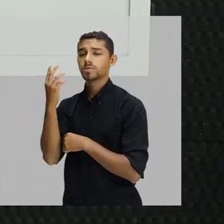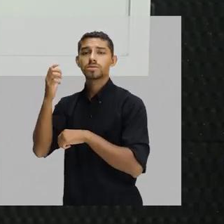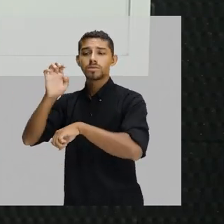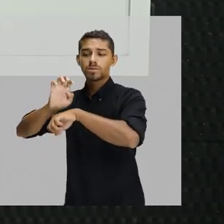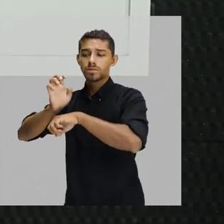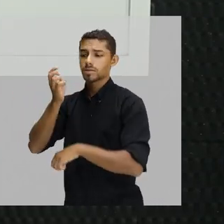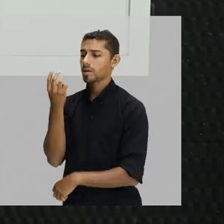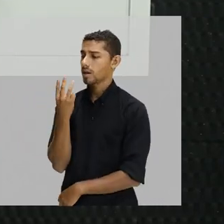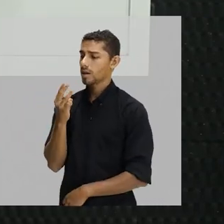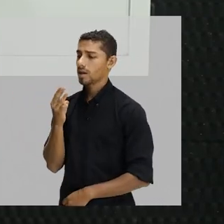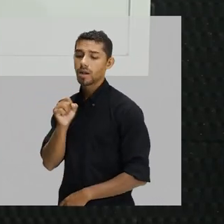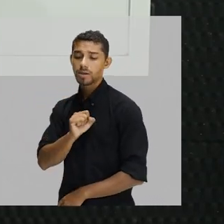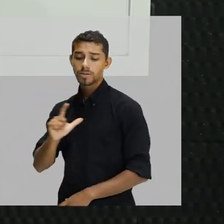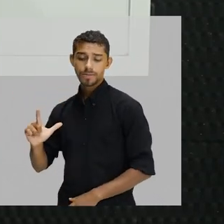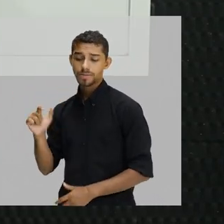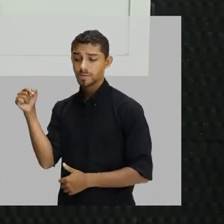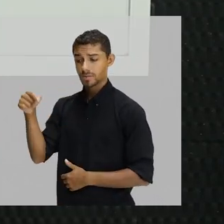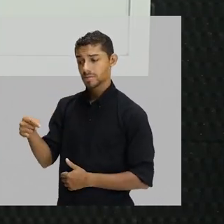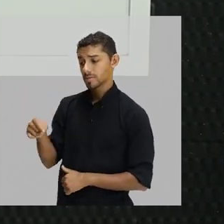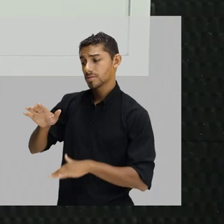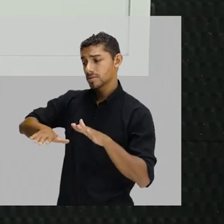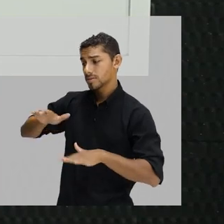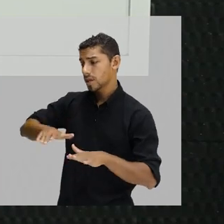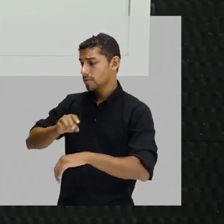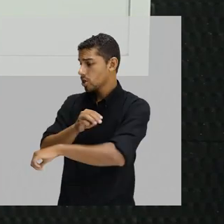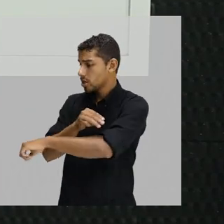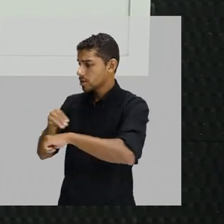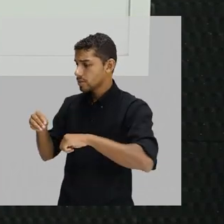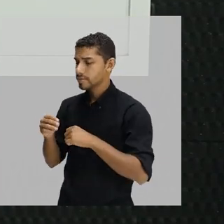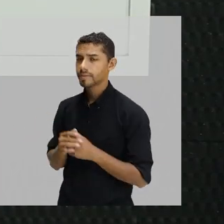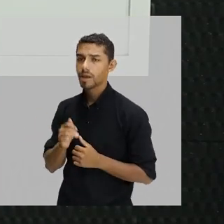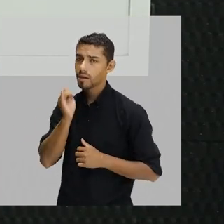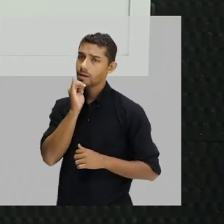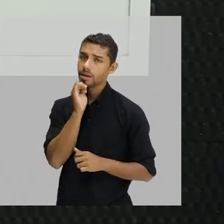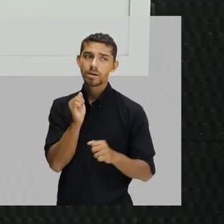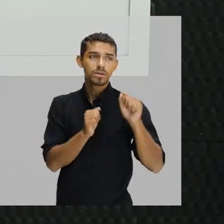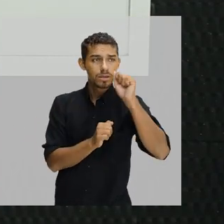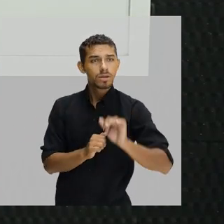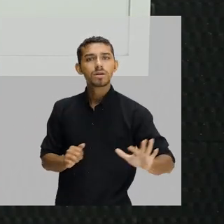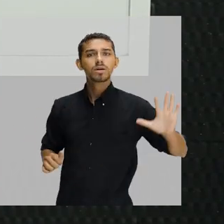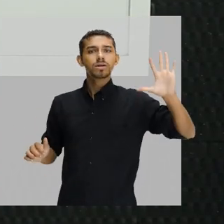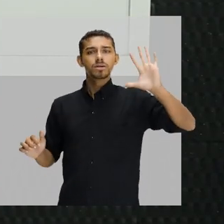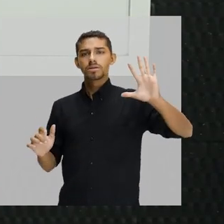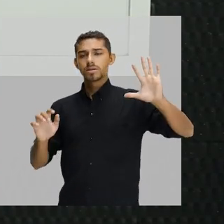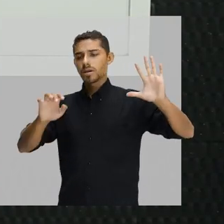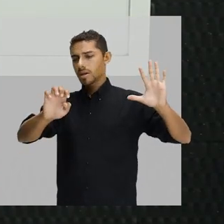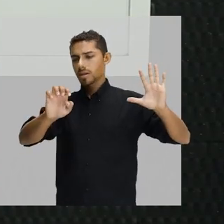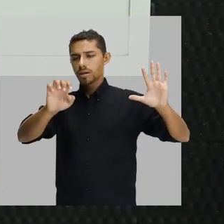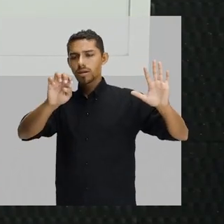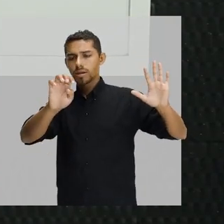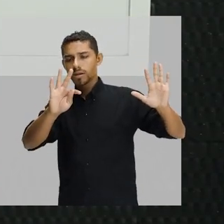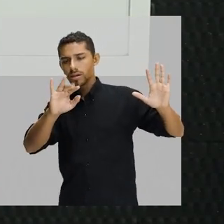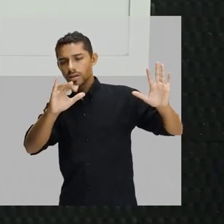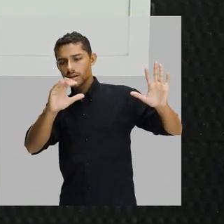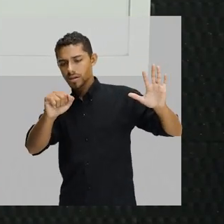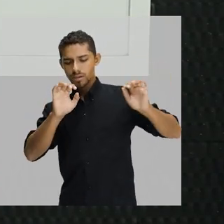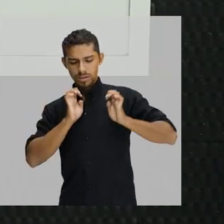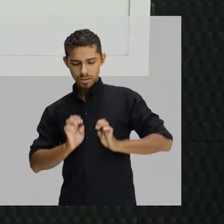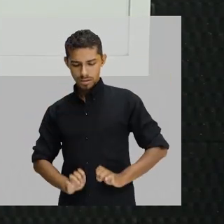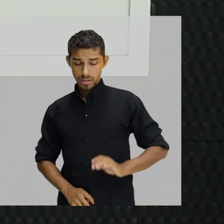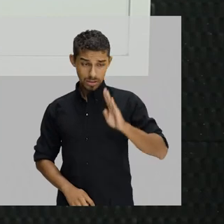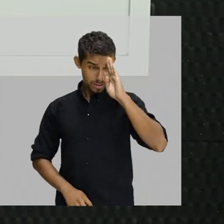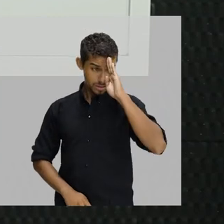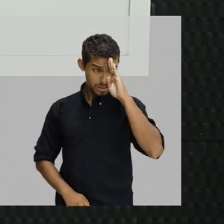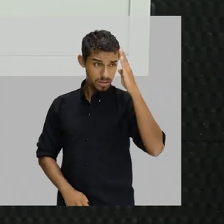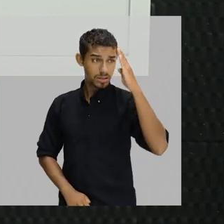inserida, tá? Você vai perceber que a universalidade se dá em função da ética geralmente lidar com